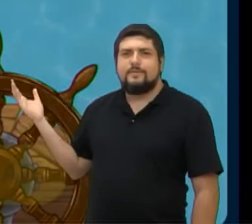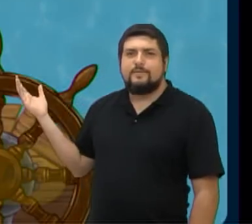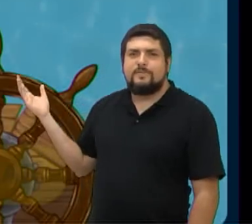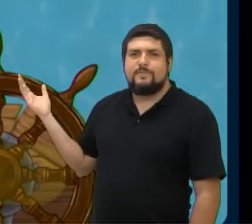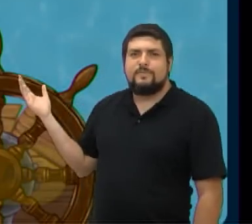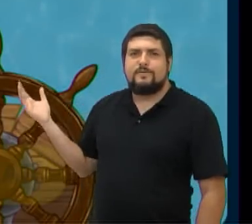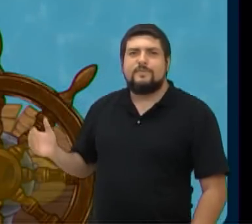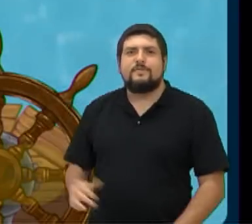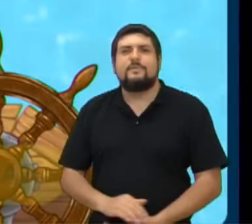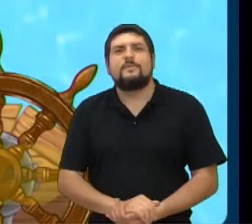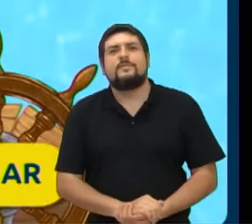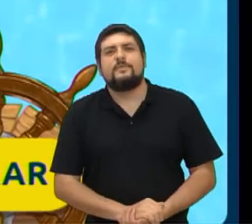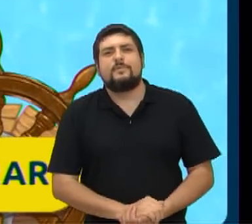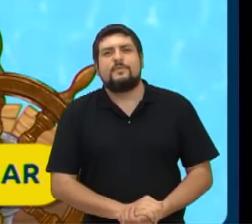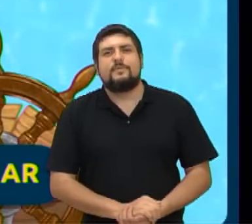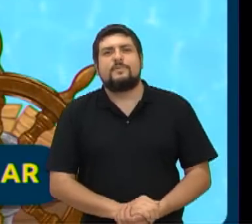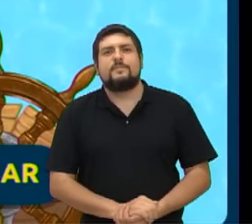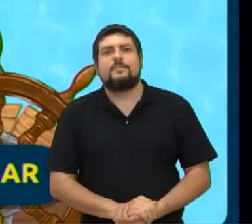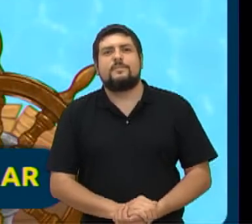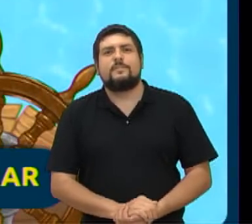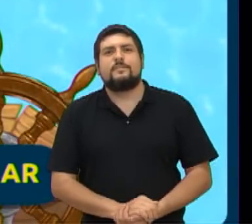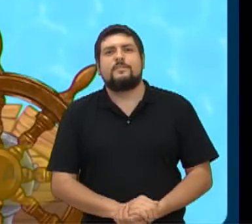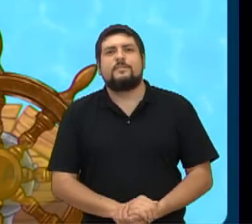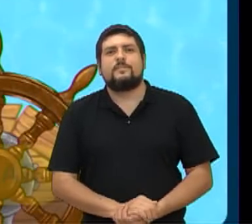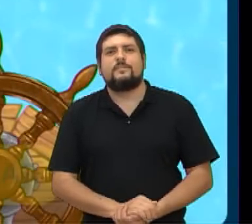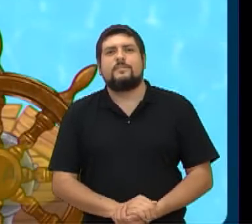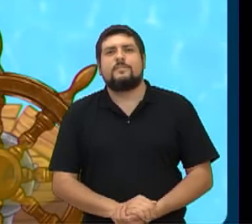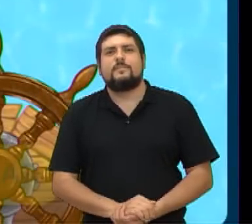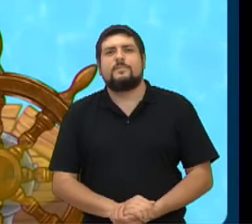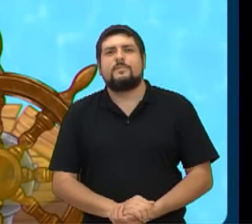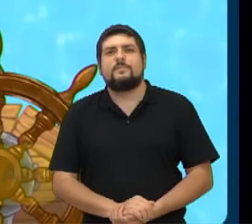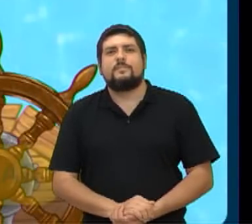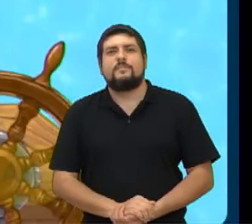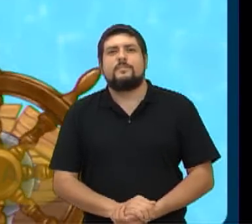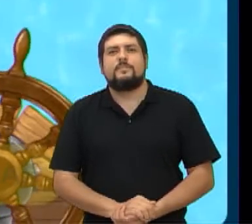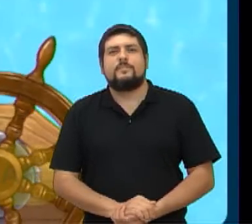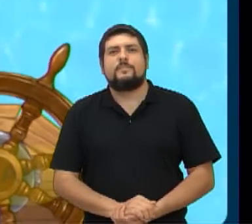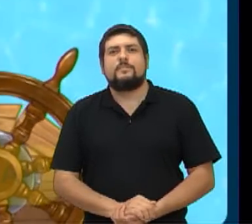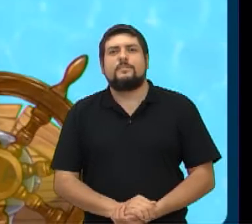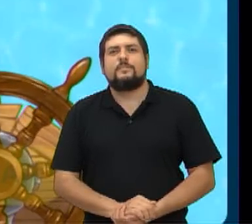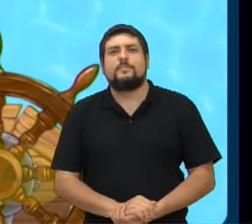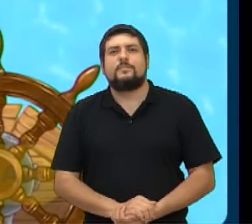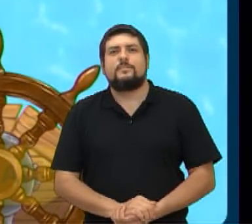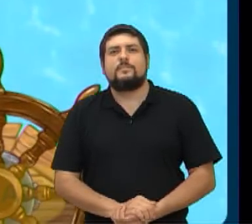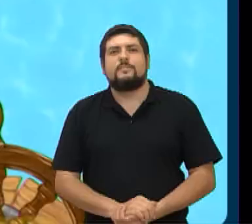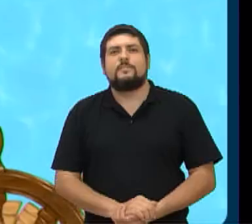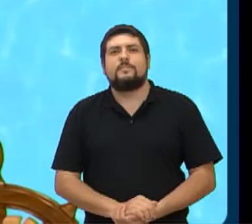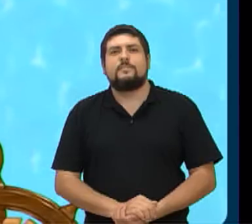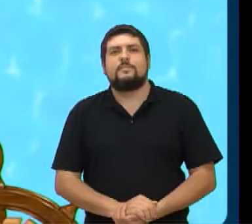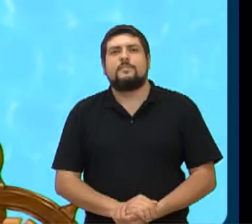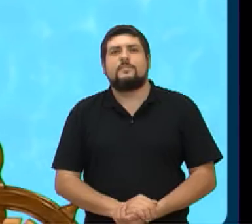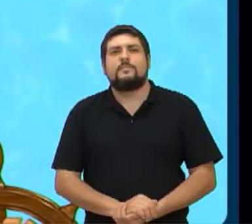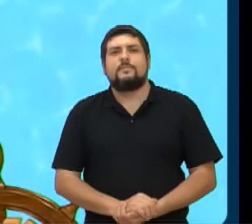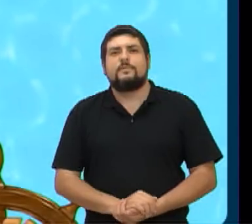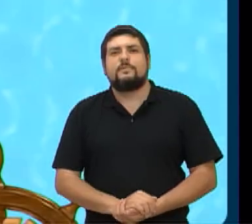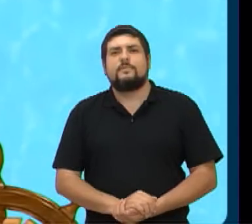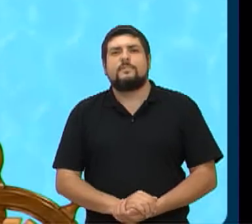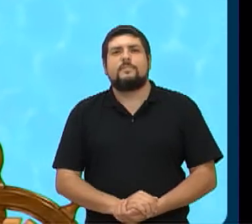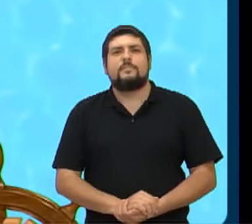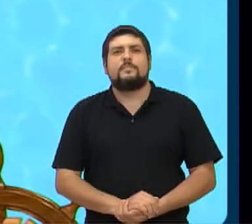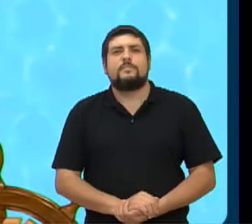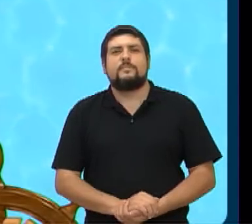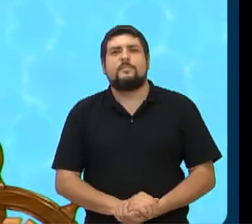sentido horário. Muito bem, tá? Então nós vamos lá e agora nós vamos buscar o nosso cientista,